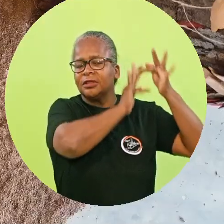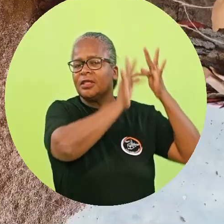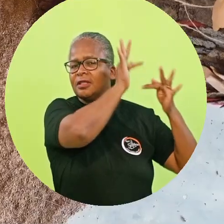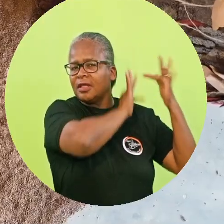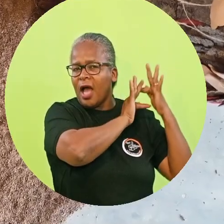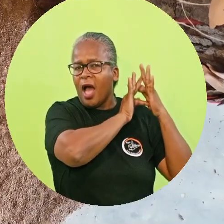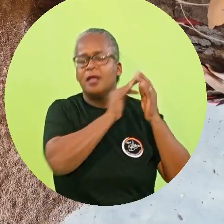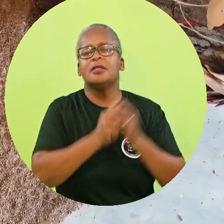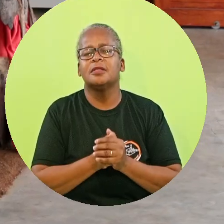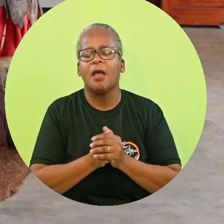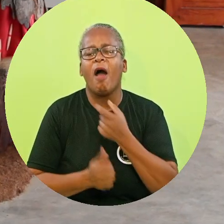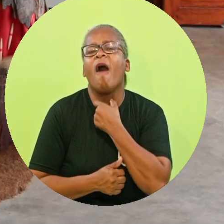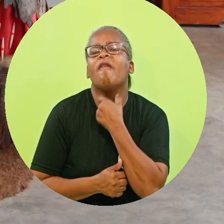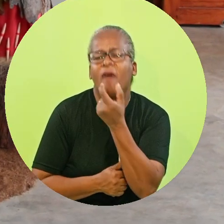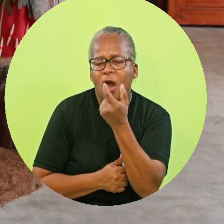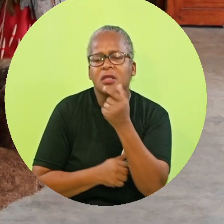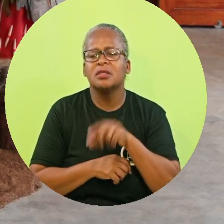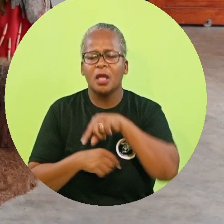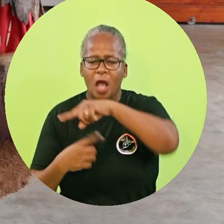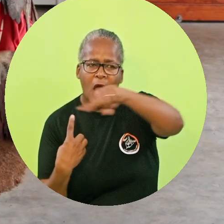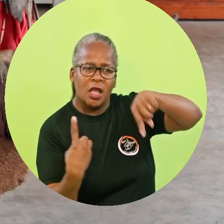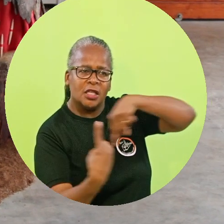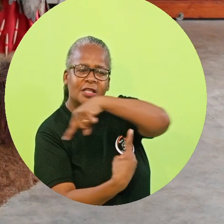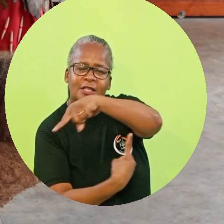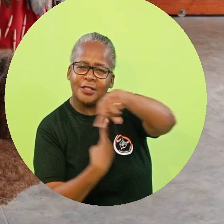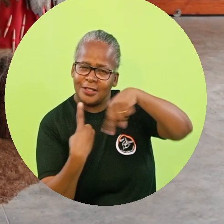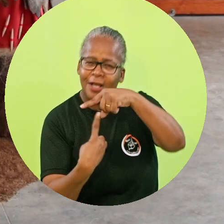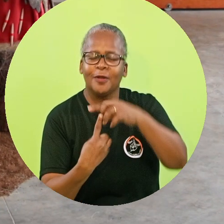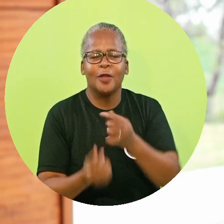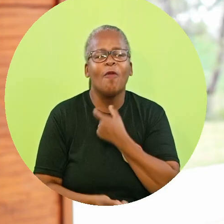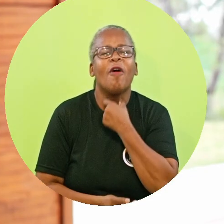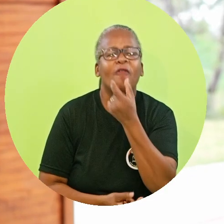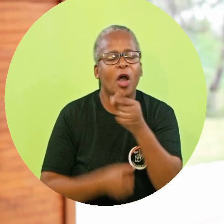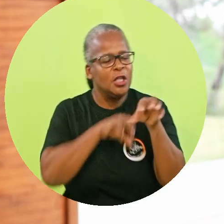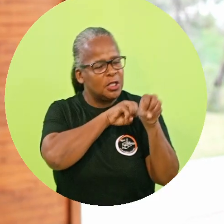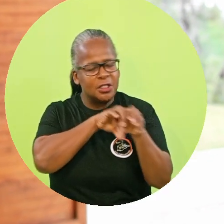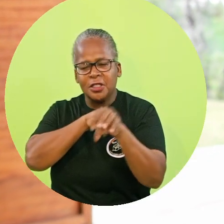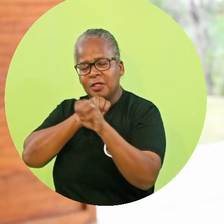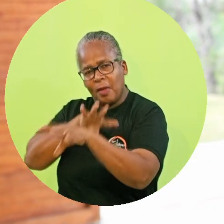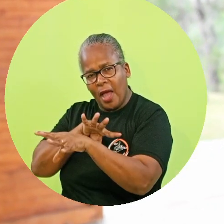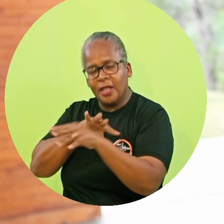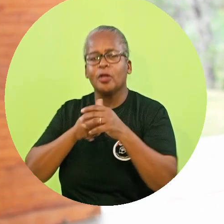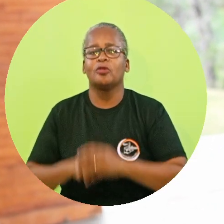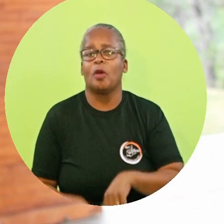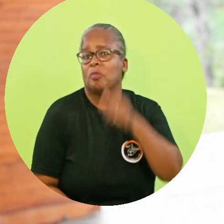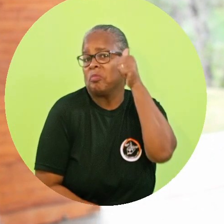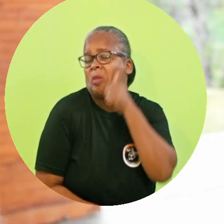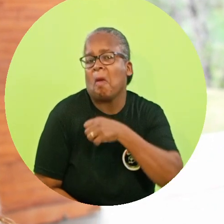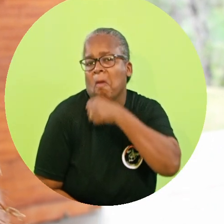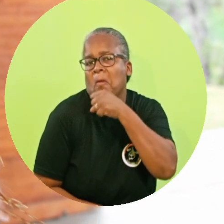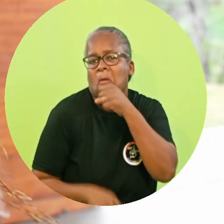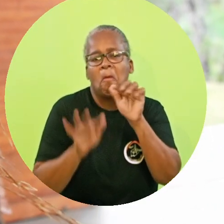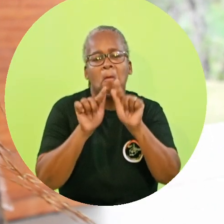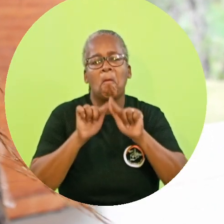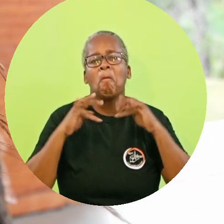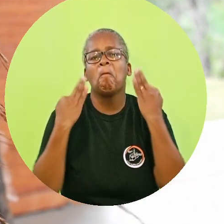cada ser traz em si uma voz, uma memória e um ensinamento. São as matriarcas, evocando forças e sabedorias